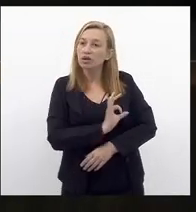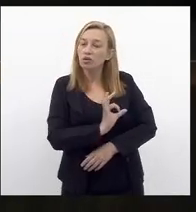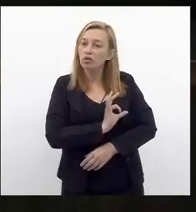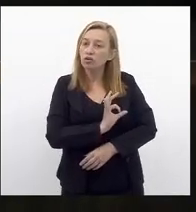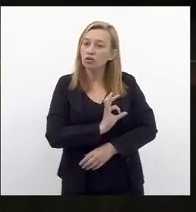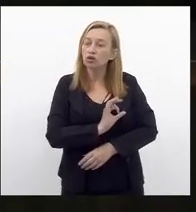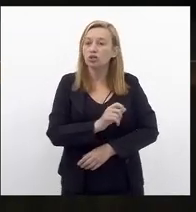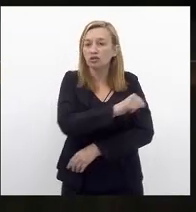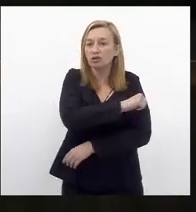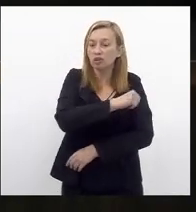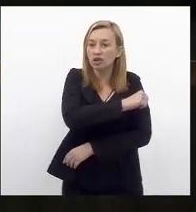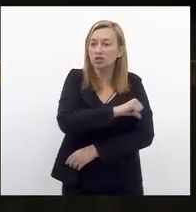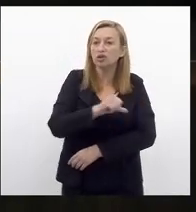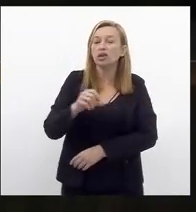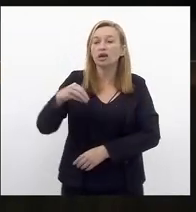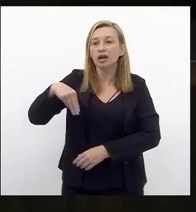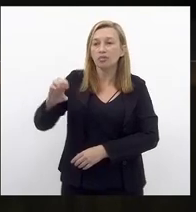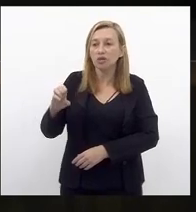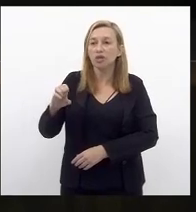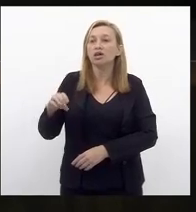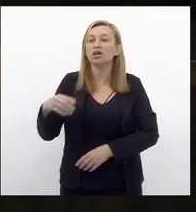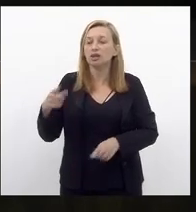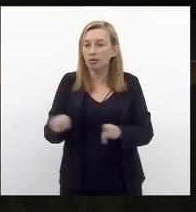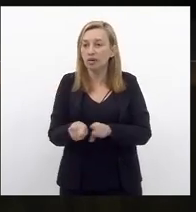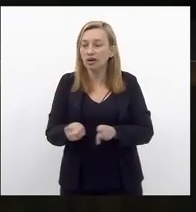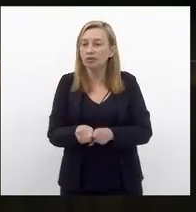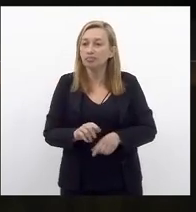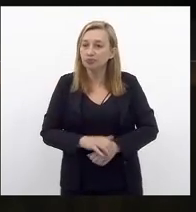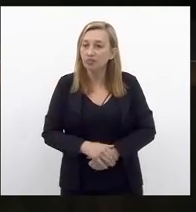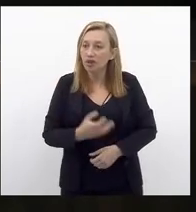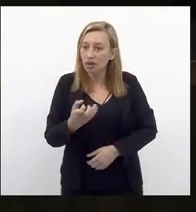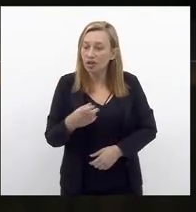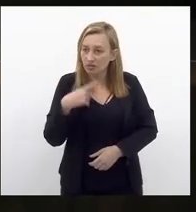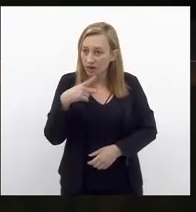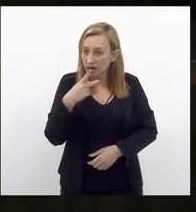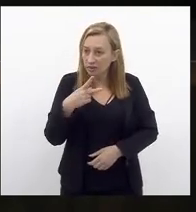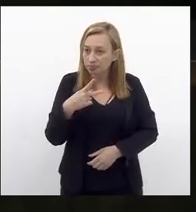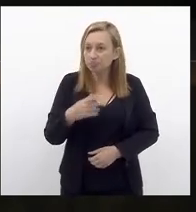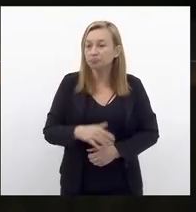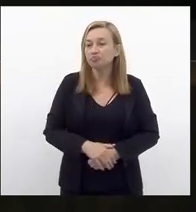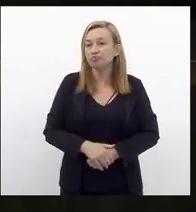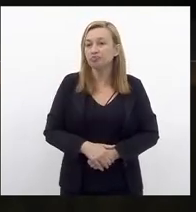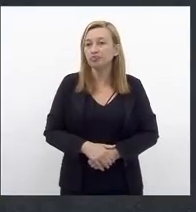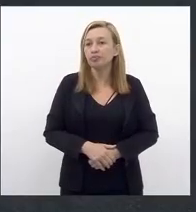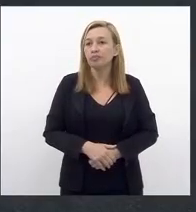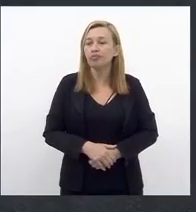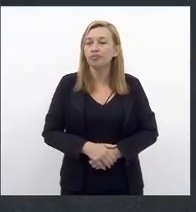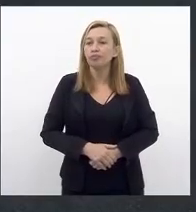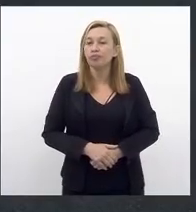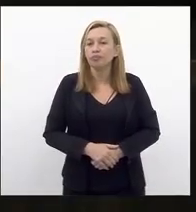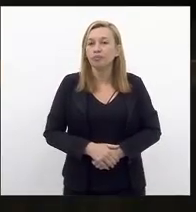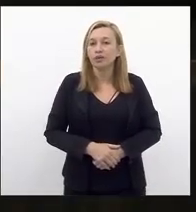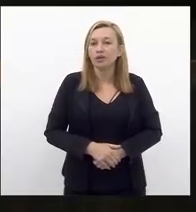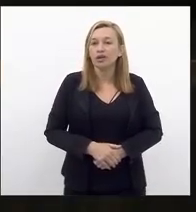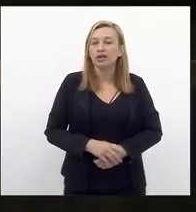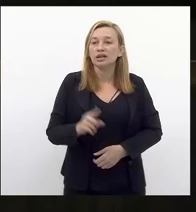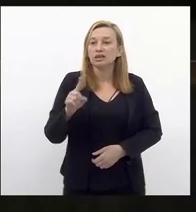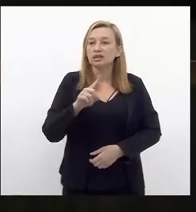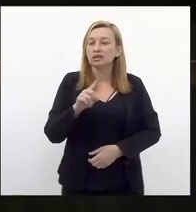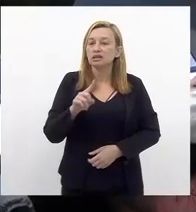e vermelho arriscado e queria fazer caso de declaração para gente comprou queria fazer uma ponderação